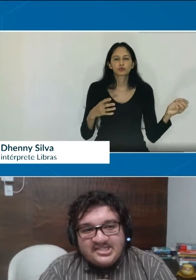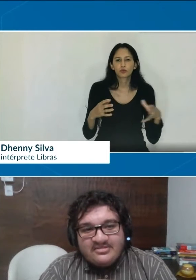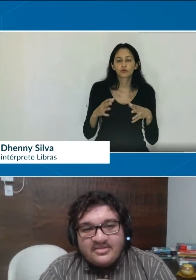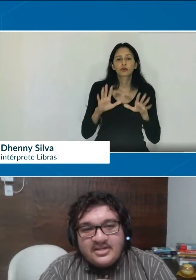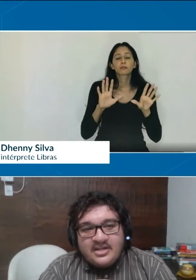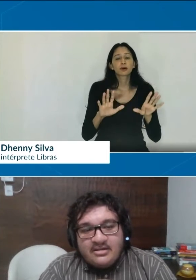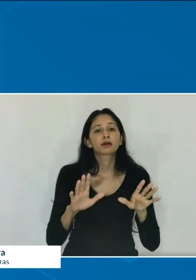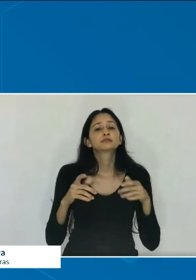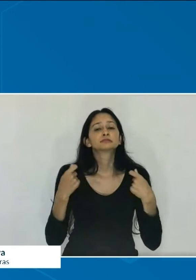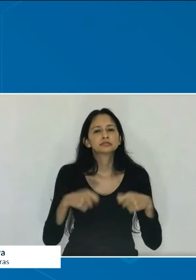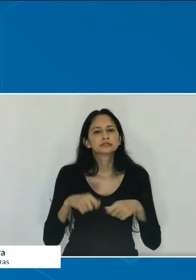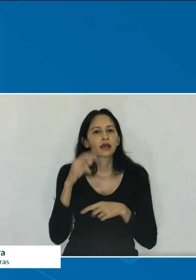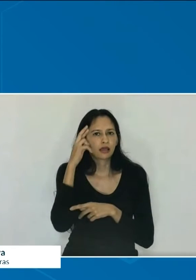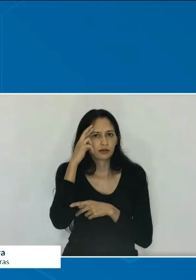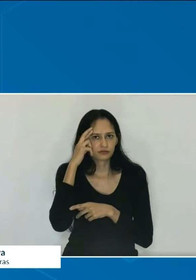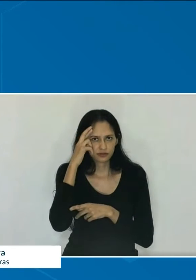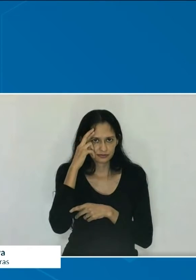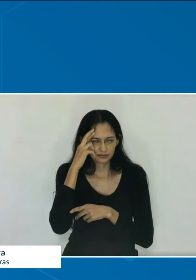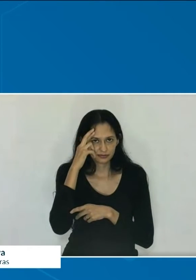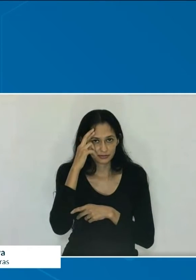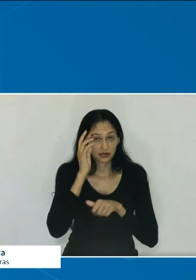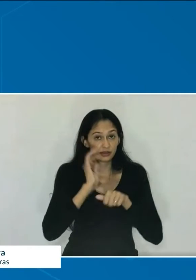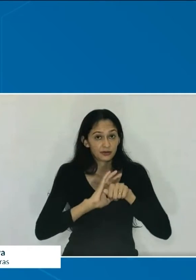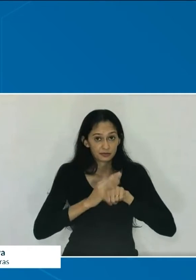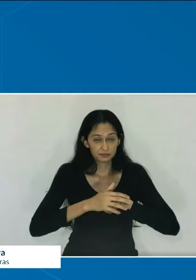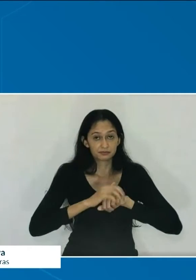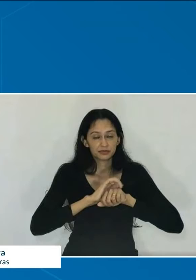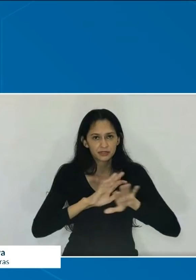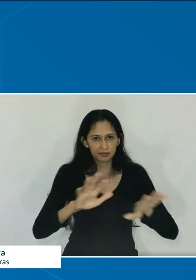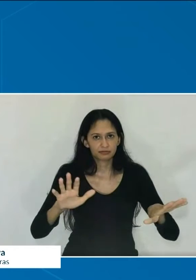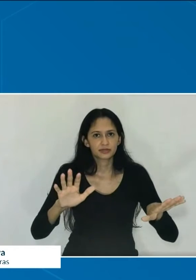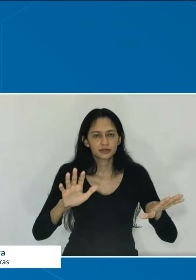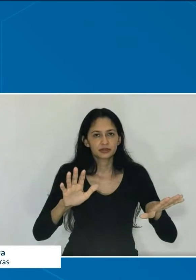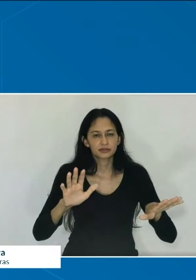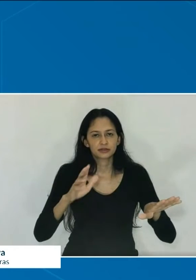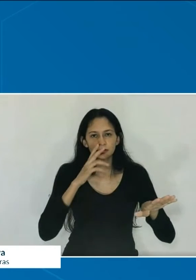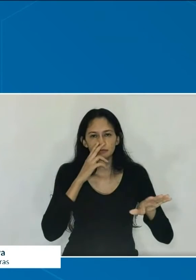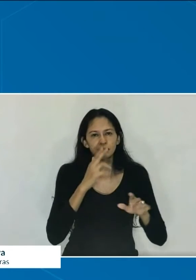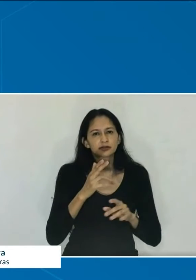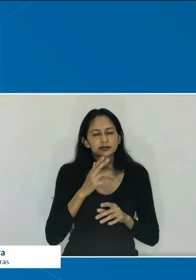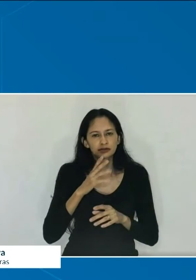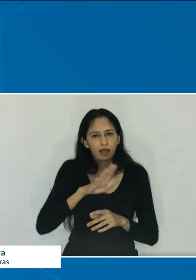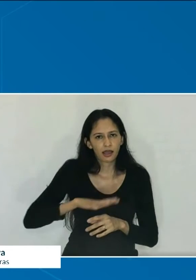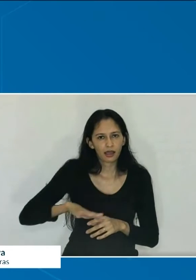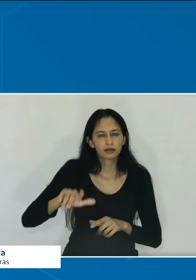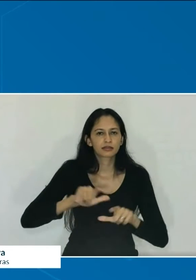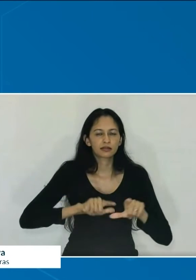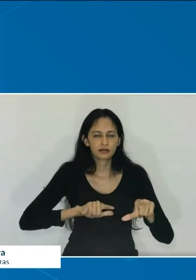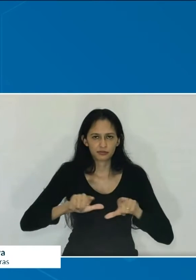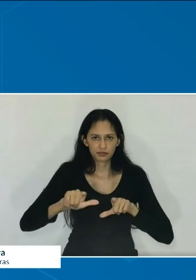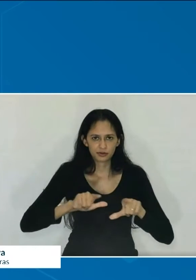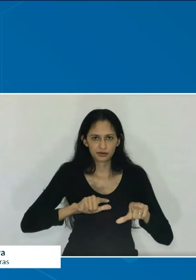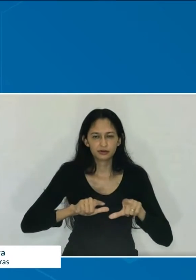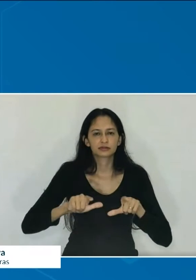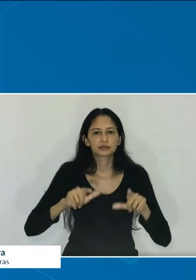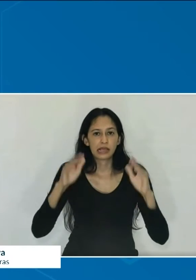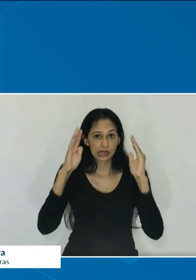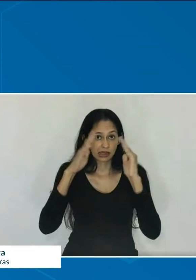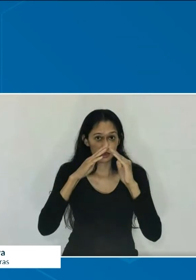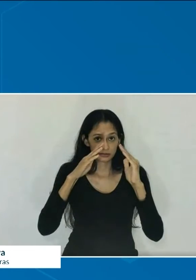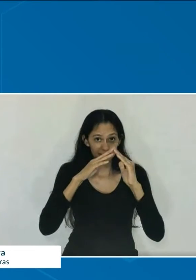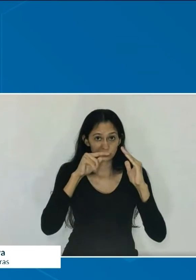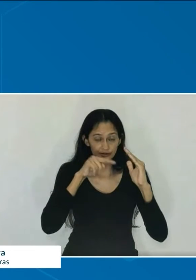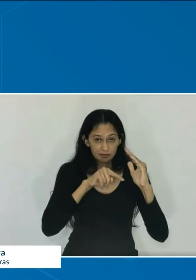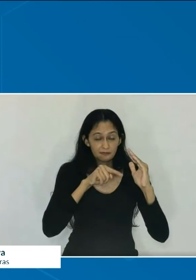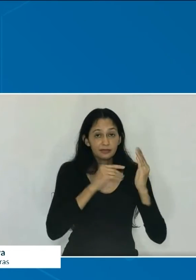uma reflexão. Eu acho que a pandemia forçou alguns avanços, principalmente no trabalho, a ideia de home office, que vão